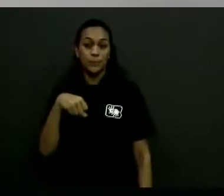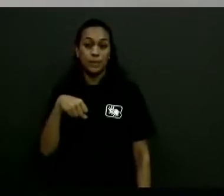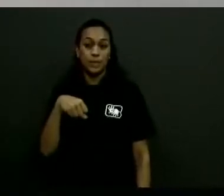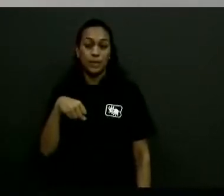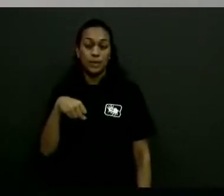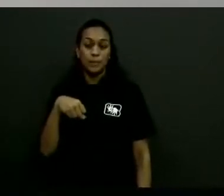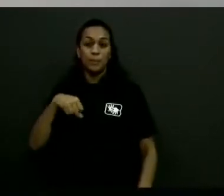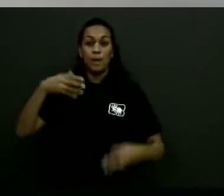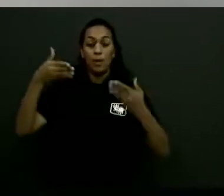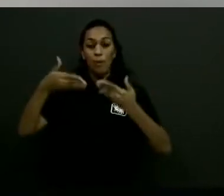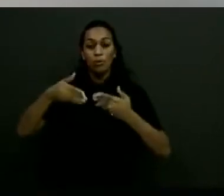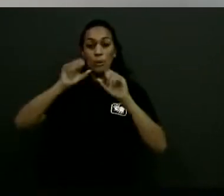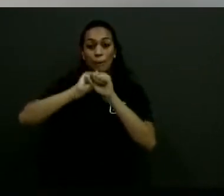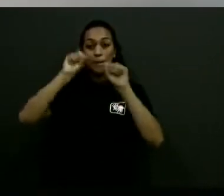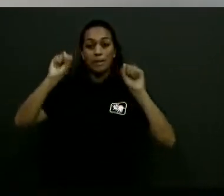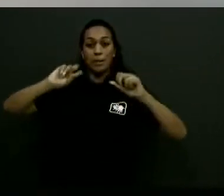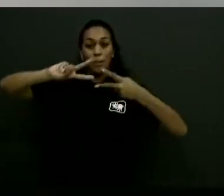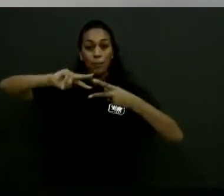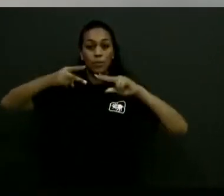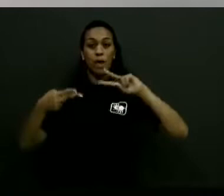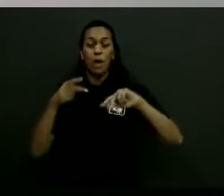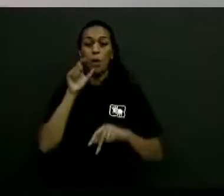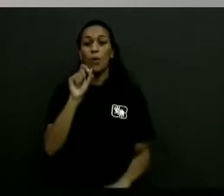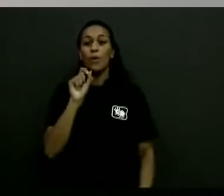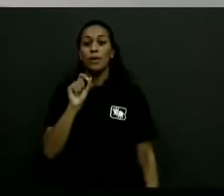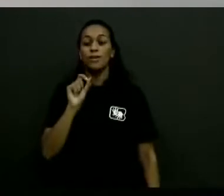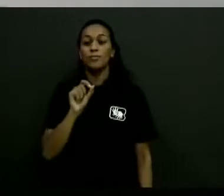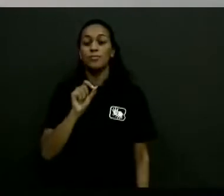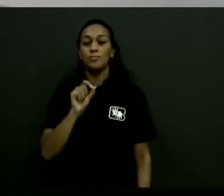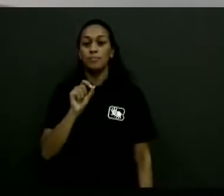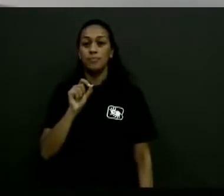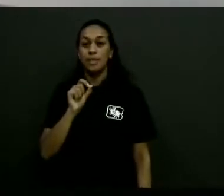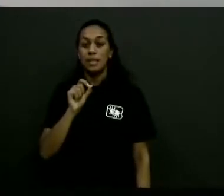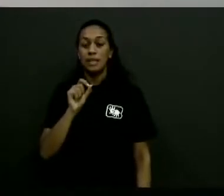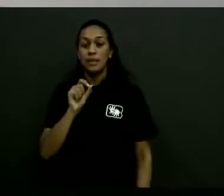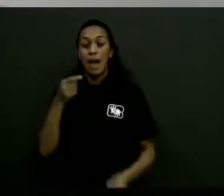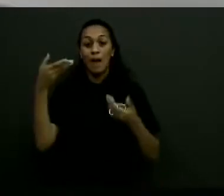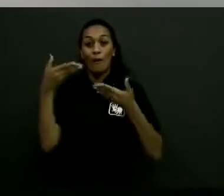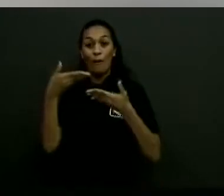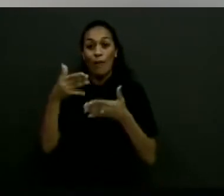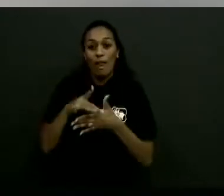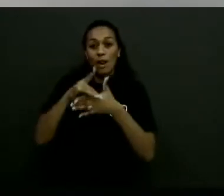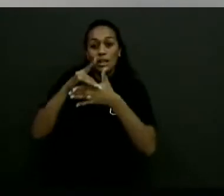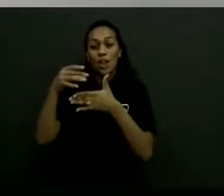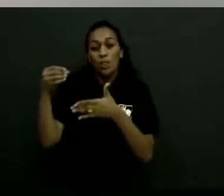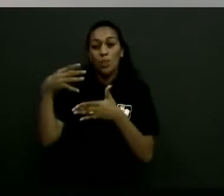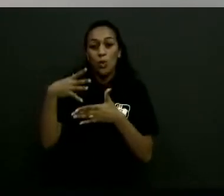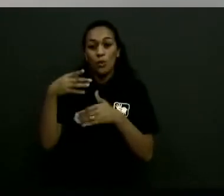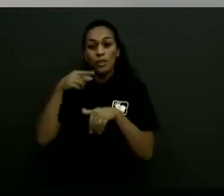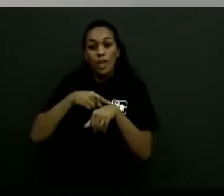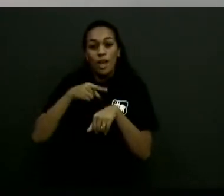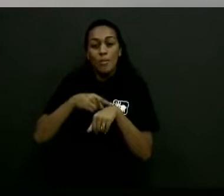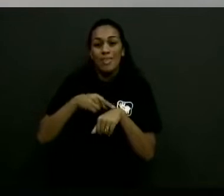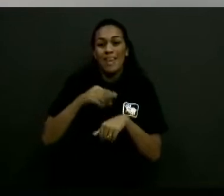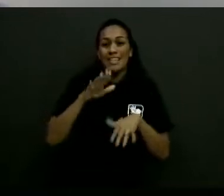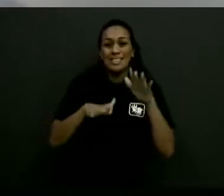pautas do DNA hoje pela manhã foi a formação de líderes nesse tempo. Porque a gente está tão